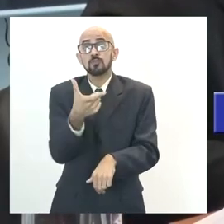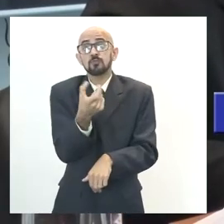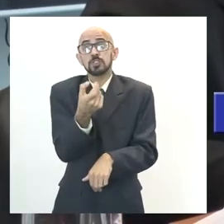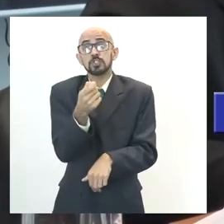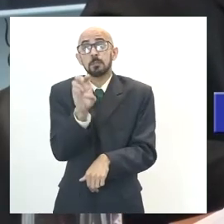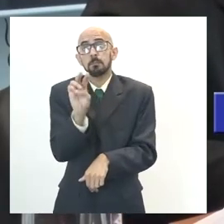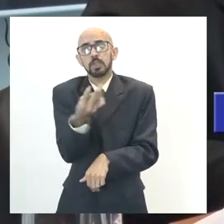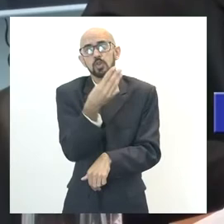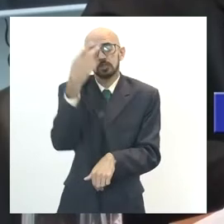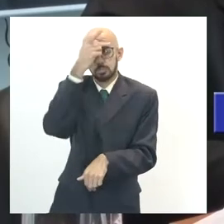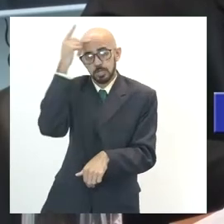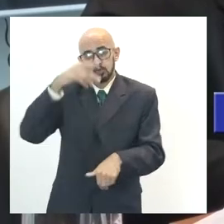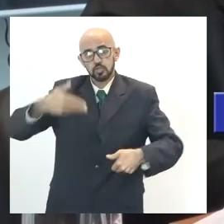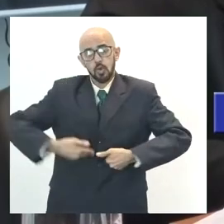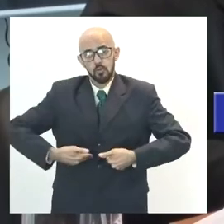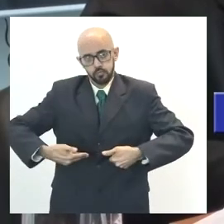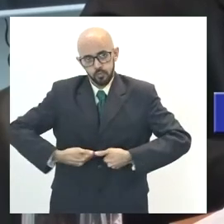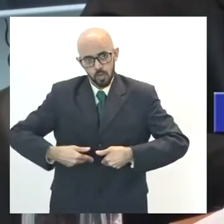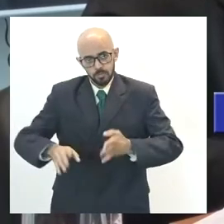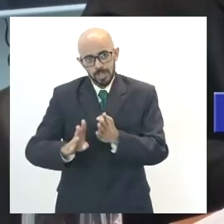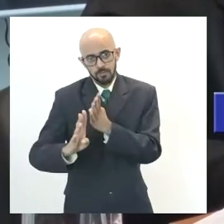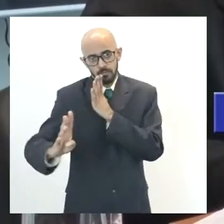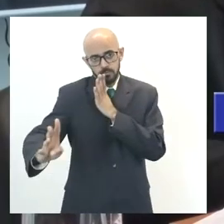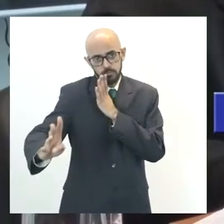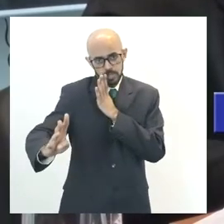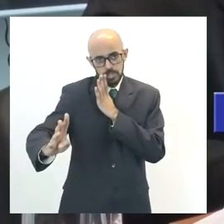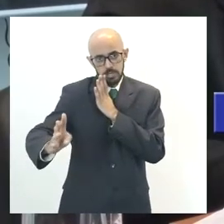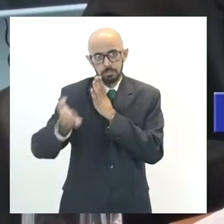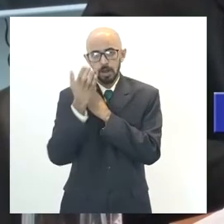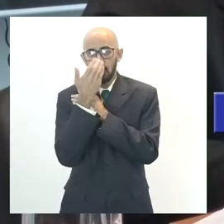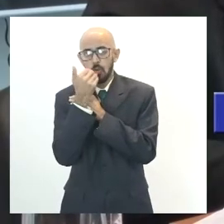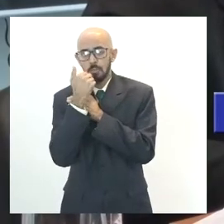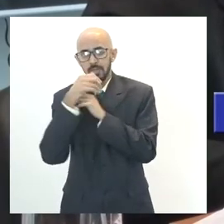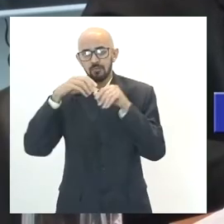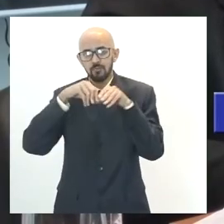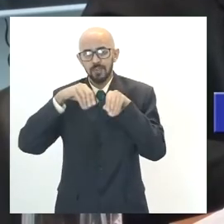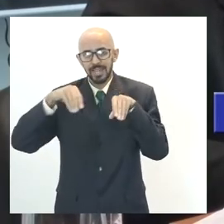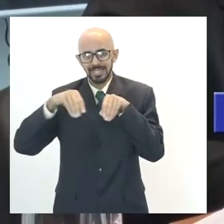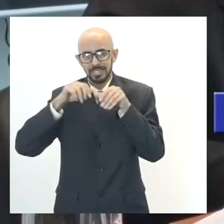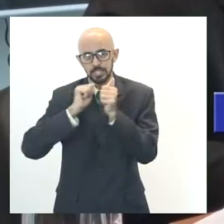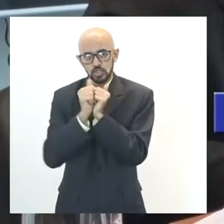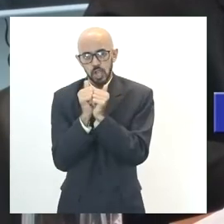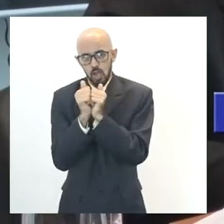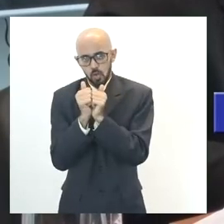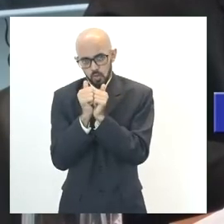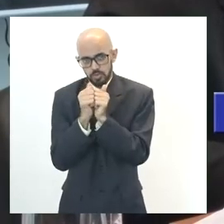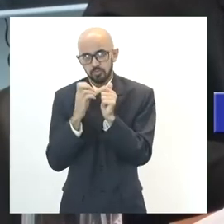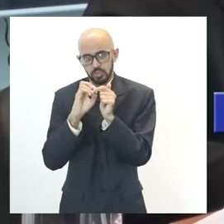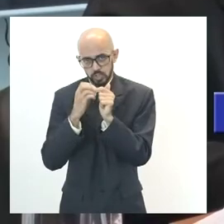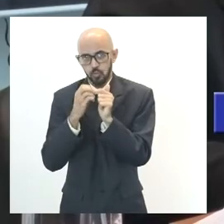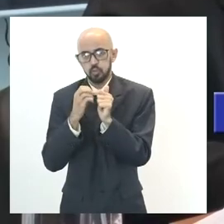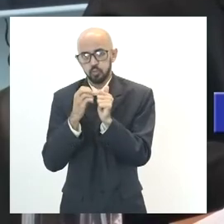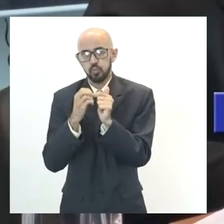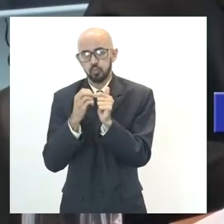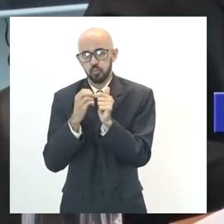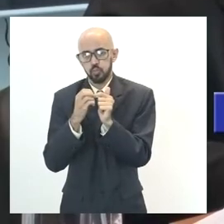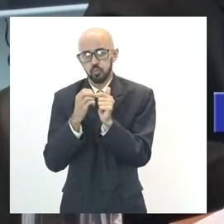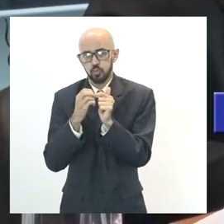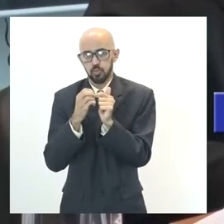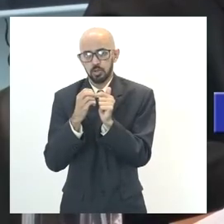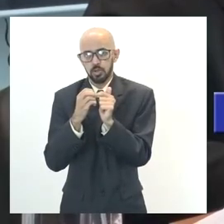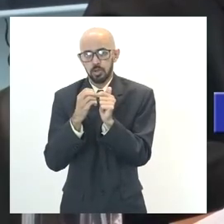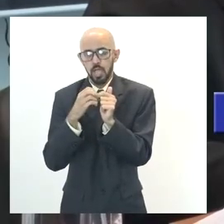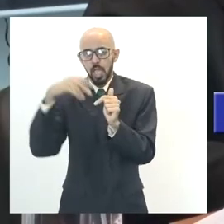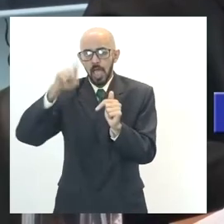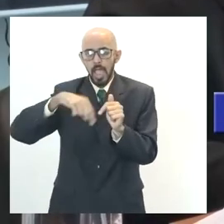morrendo de fome gente na fila pegando os comendo farelo de arroz comendo farelo de feijão Então esse é o país